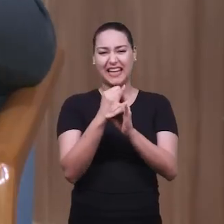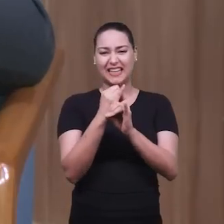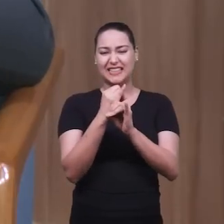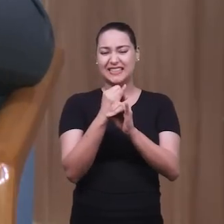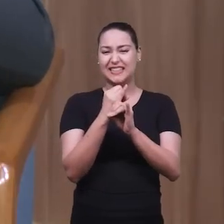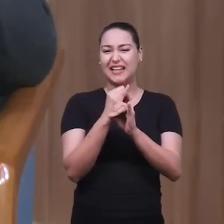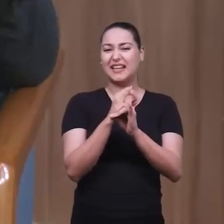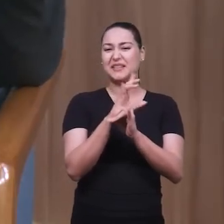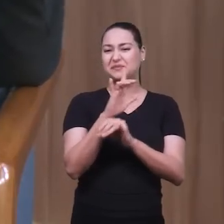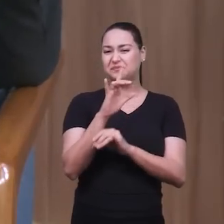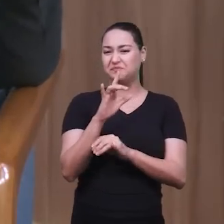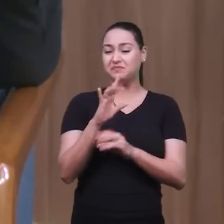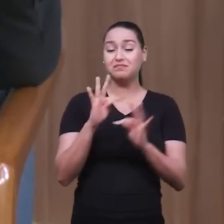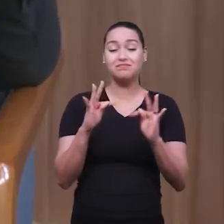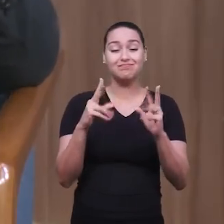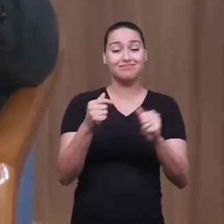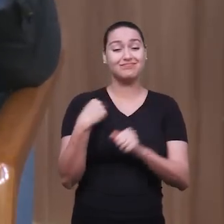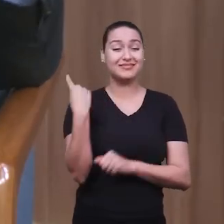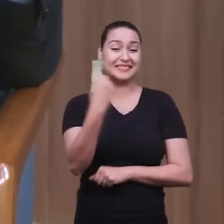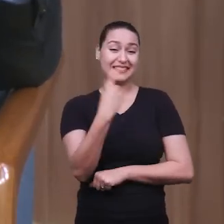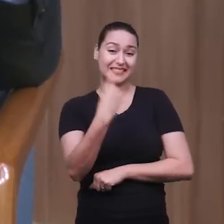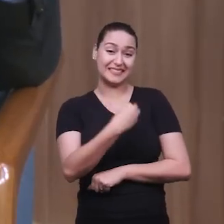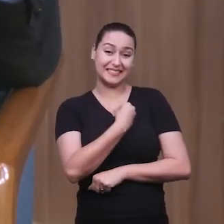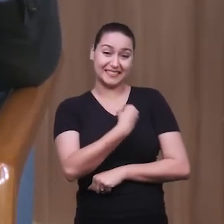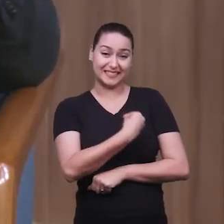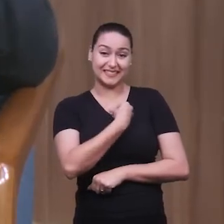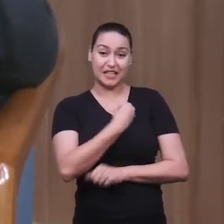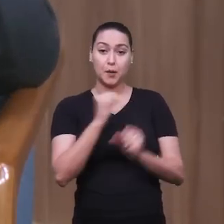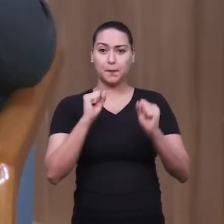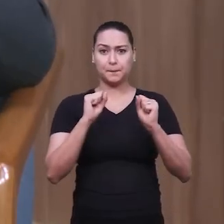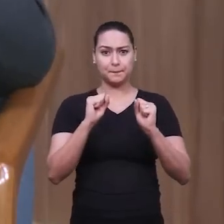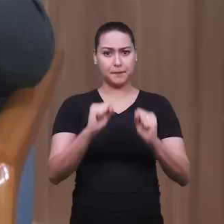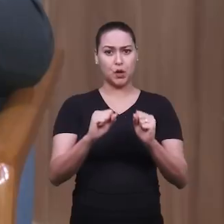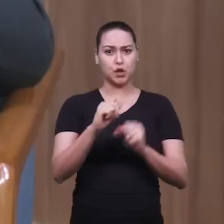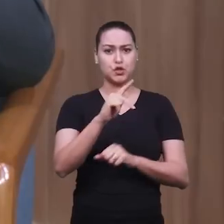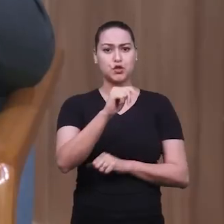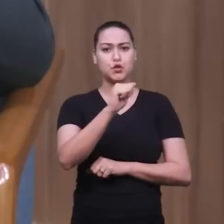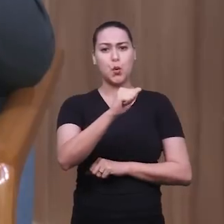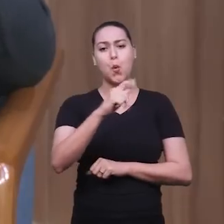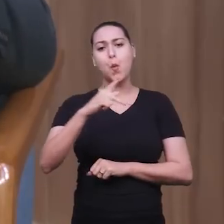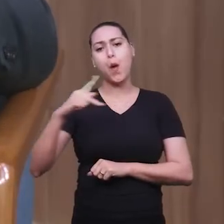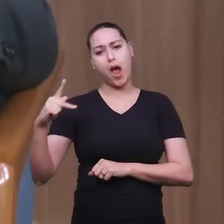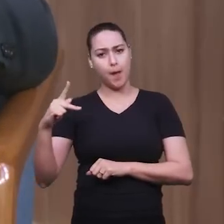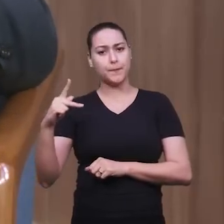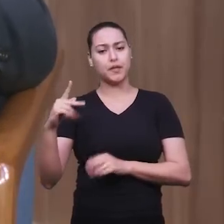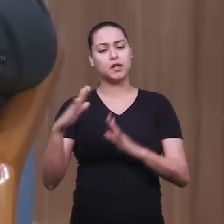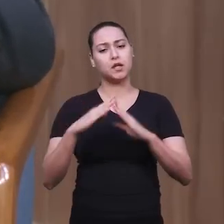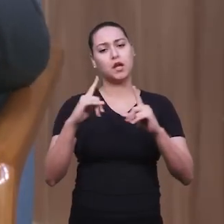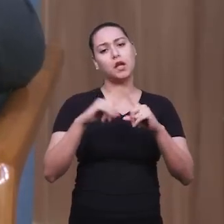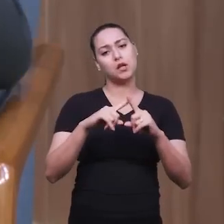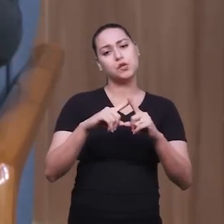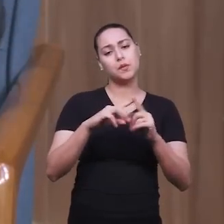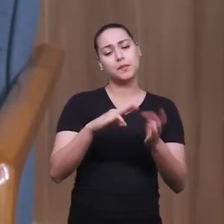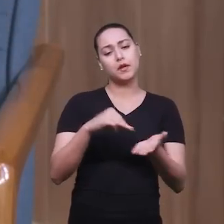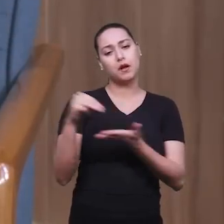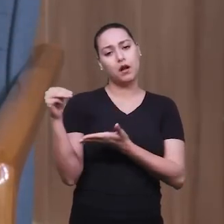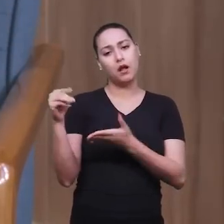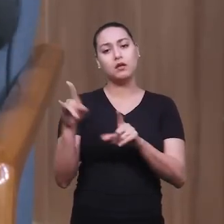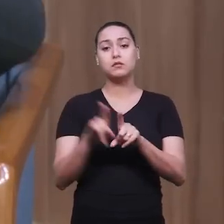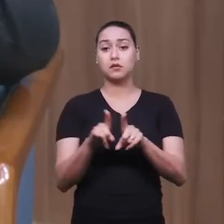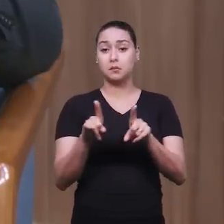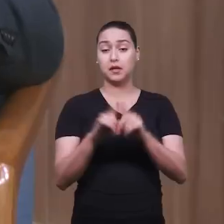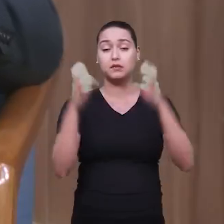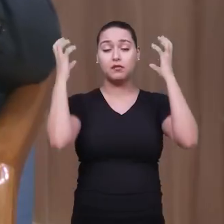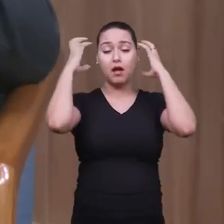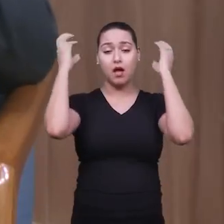você tem um conteúdo vasto sobre tudo aquilo que nós vivemos, mas também você pode baixar o aplicativo da Igreja Cristã Maranata ou o